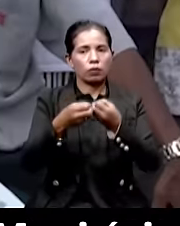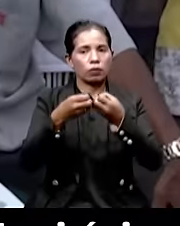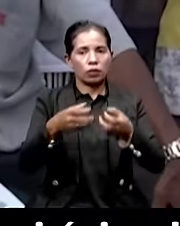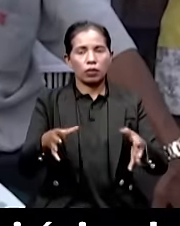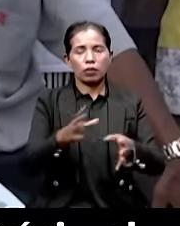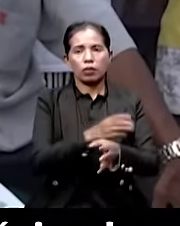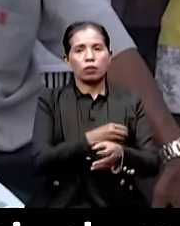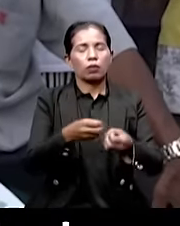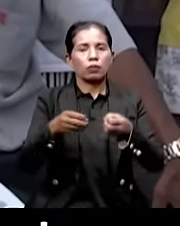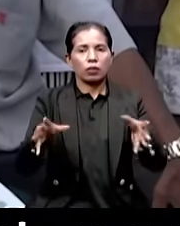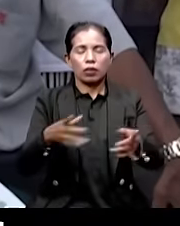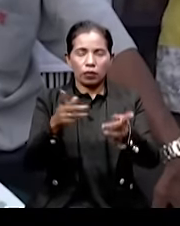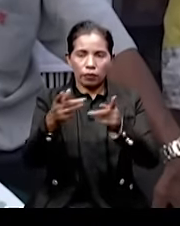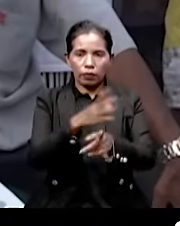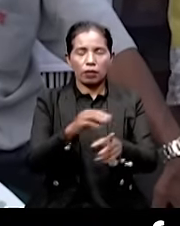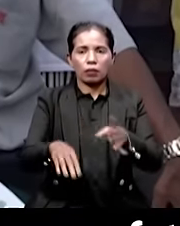indane. Rua,